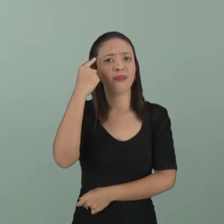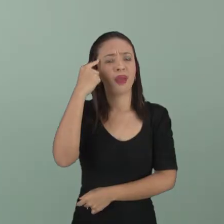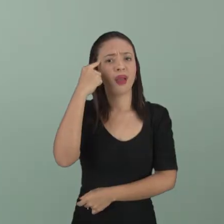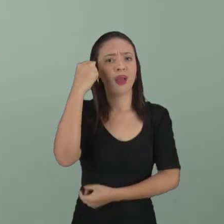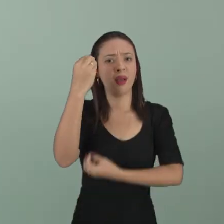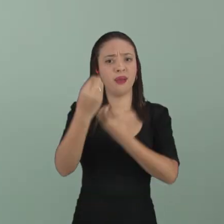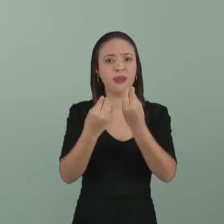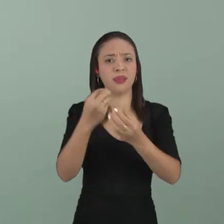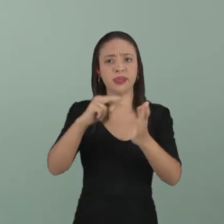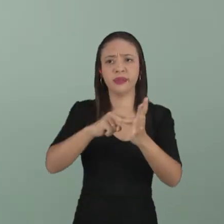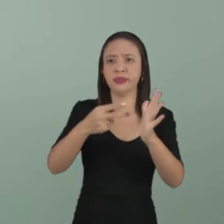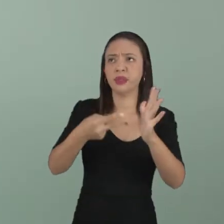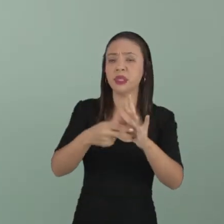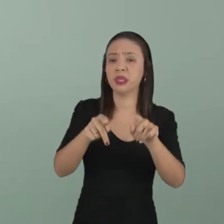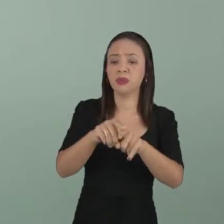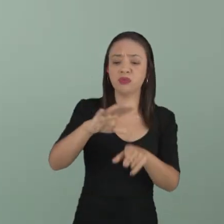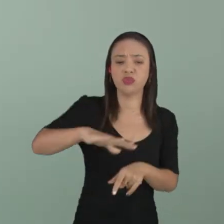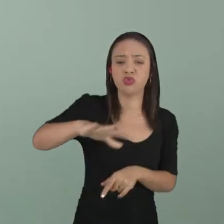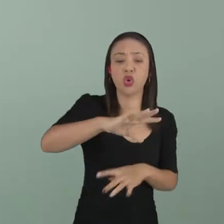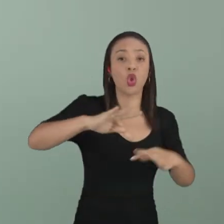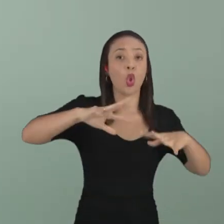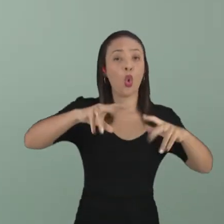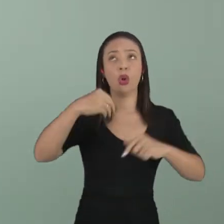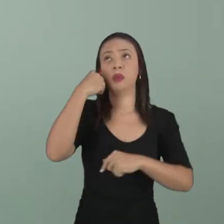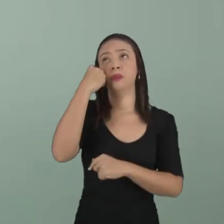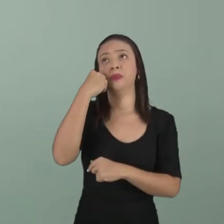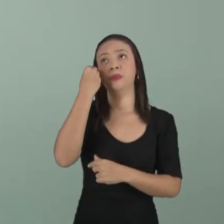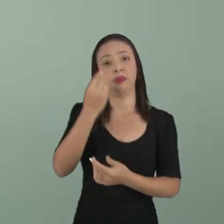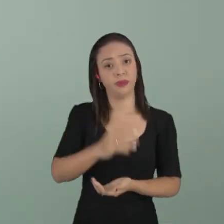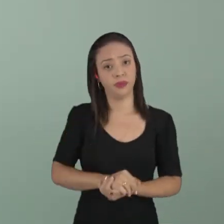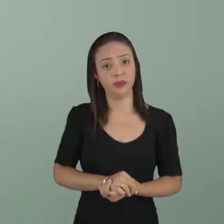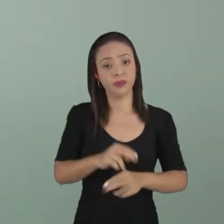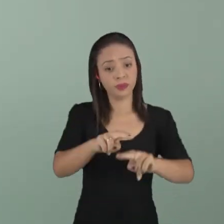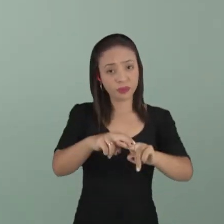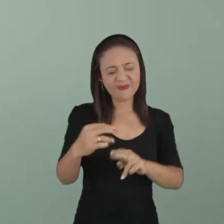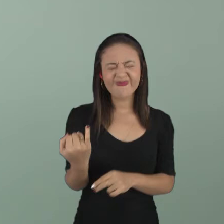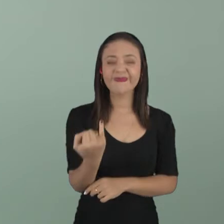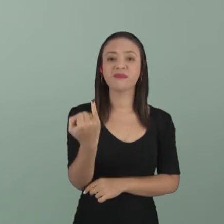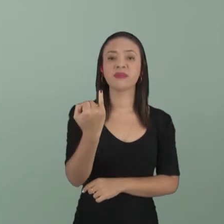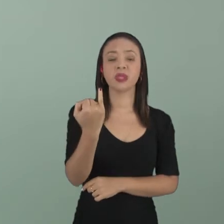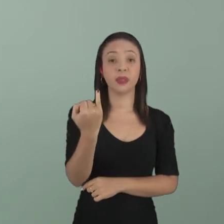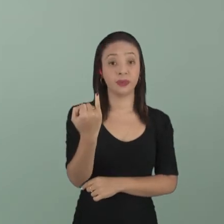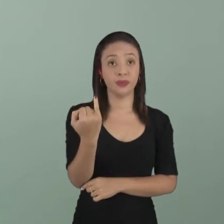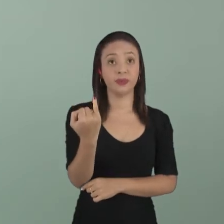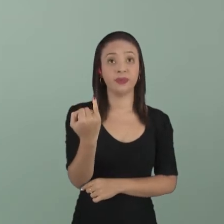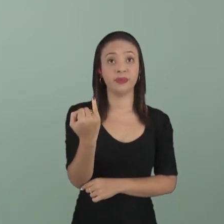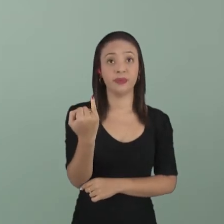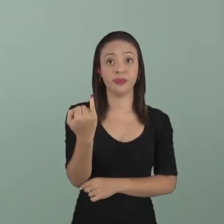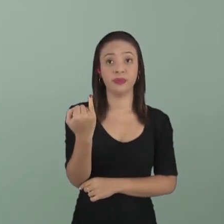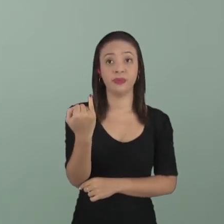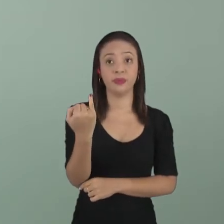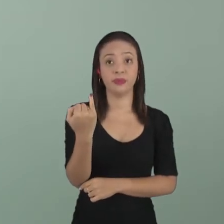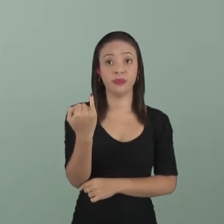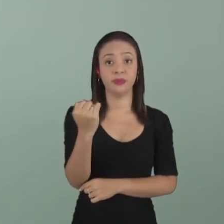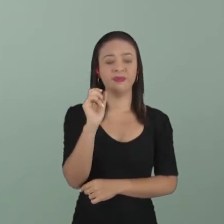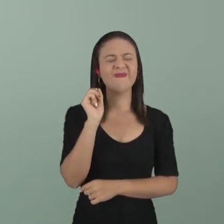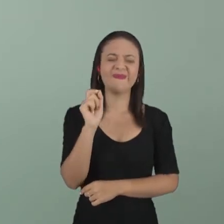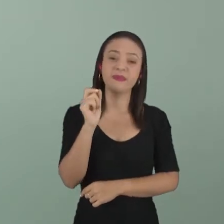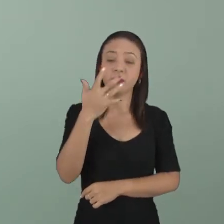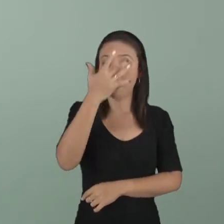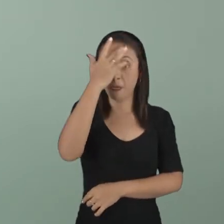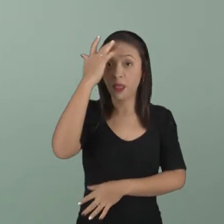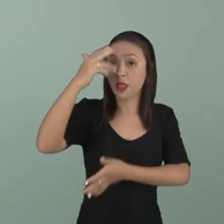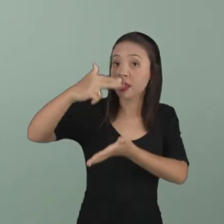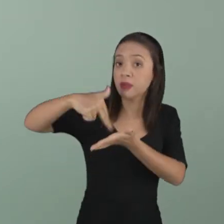representa em todos os campos de experiência. E isso é importante a gente levar em consideração, né? Que a pessoa